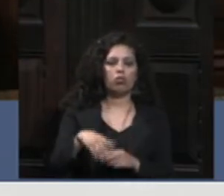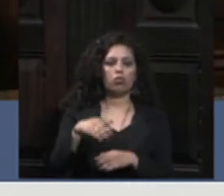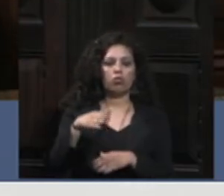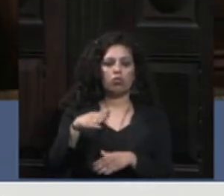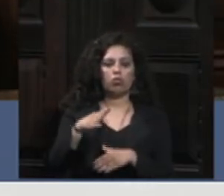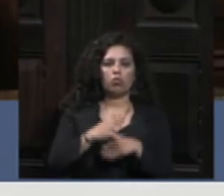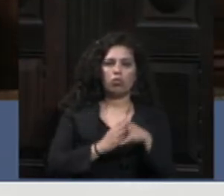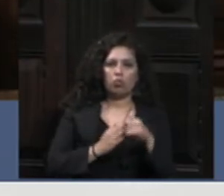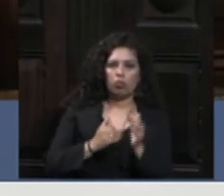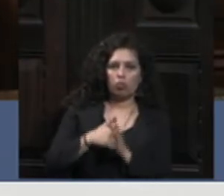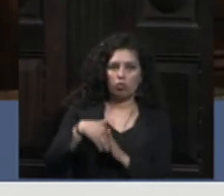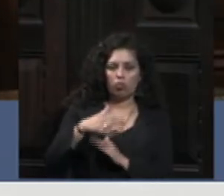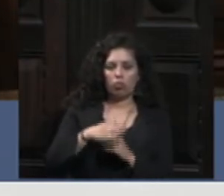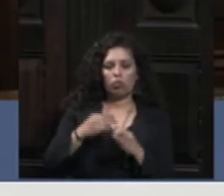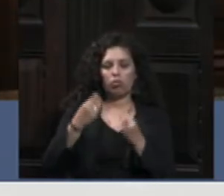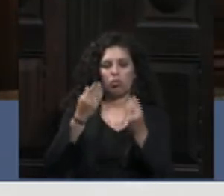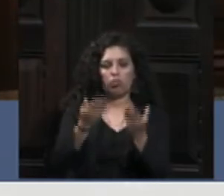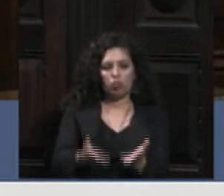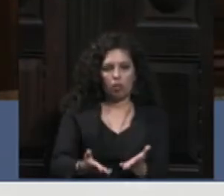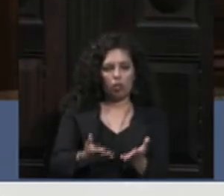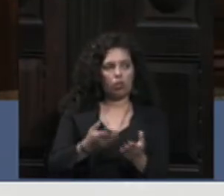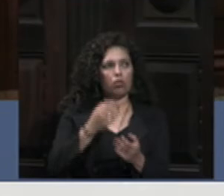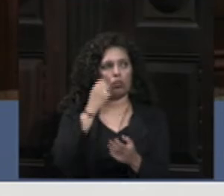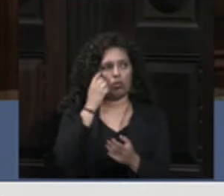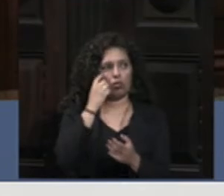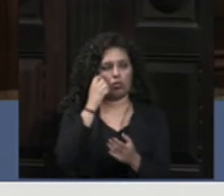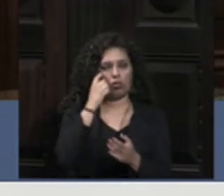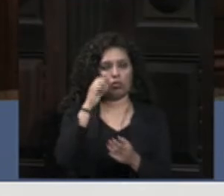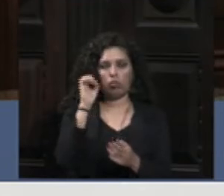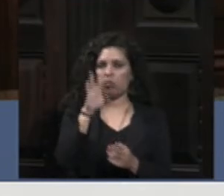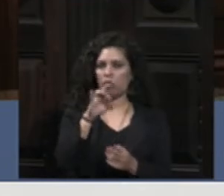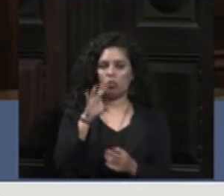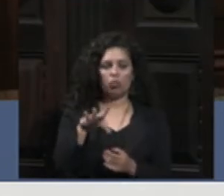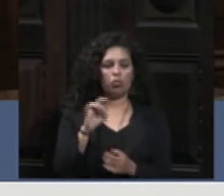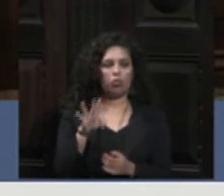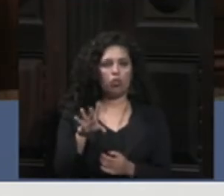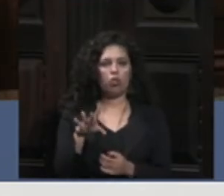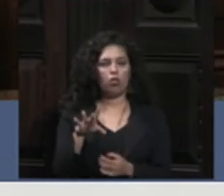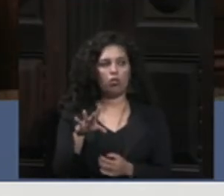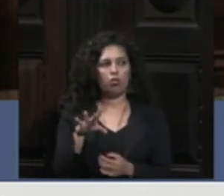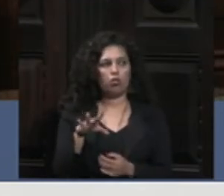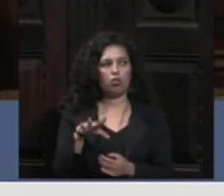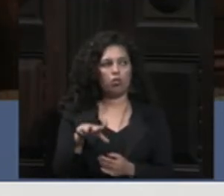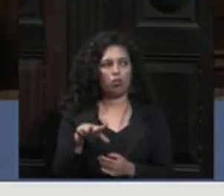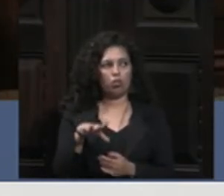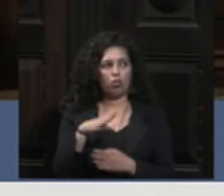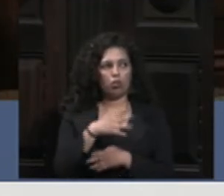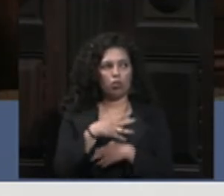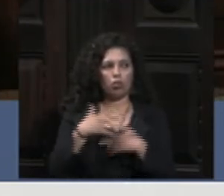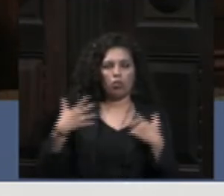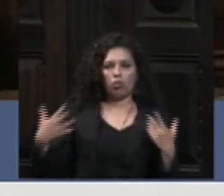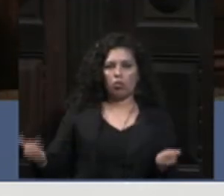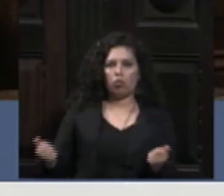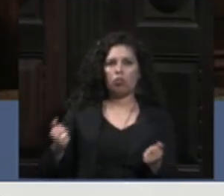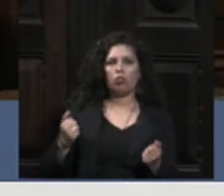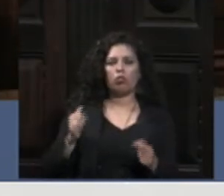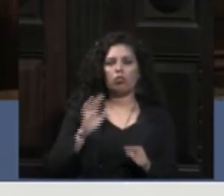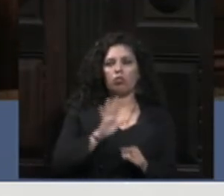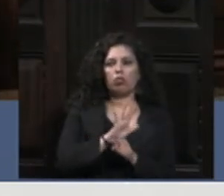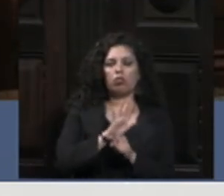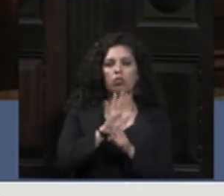ter educação profissional não só como um mecanismo de democratização do acesso ao